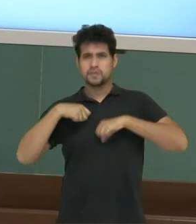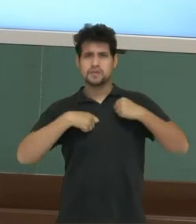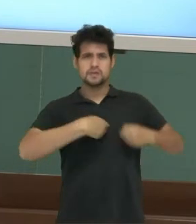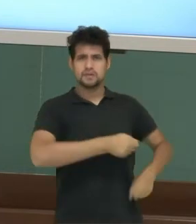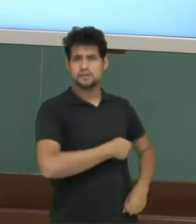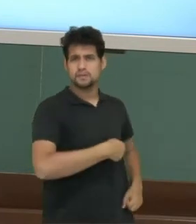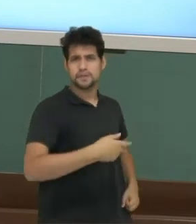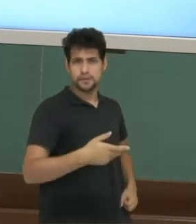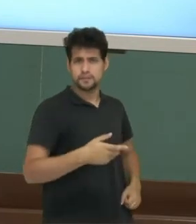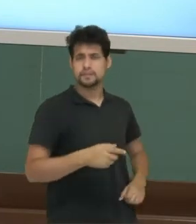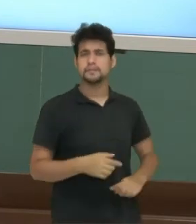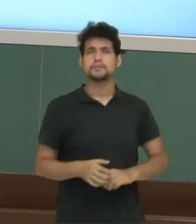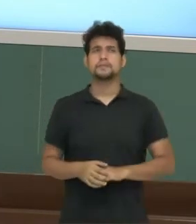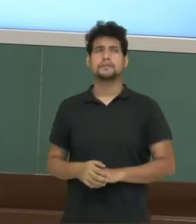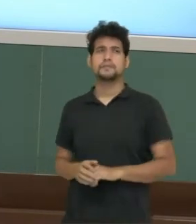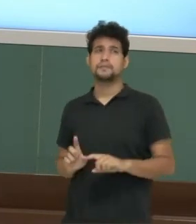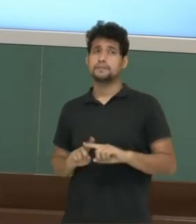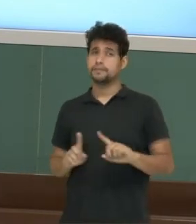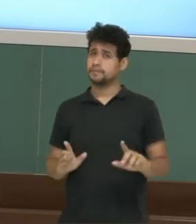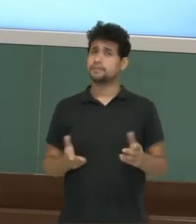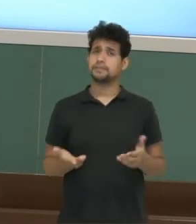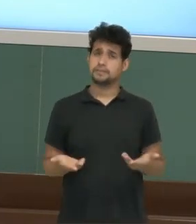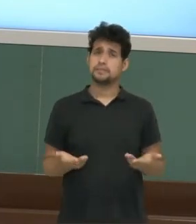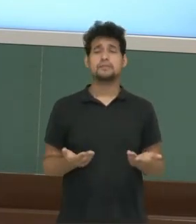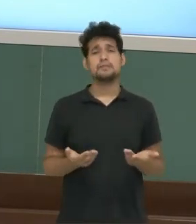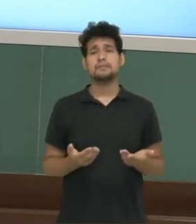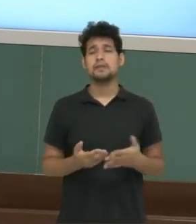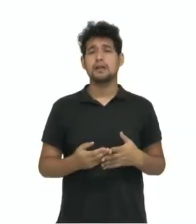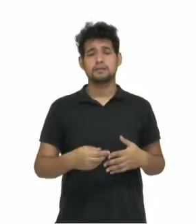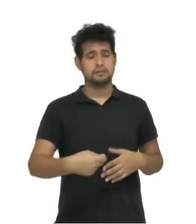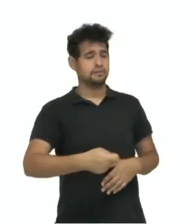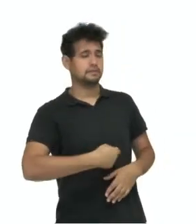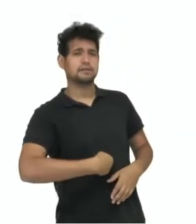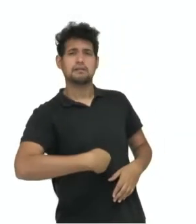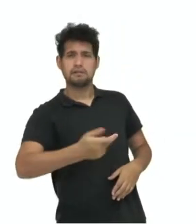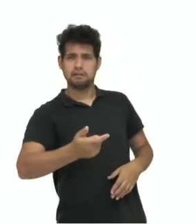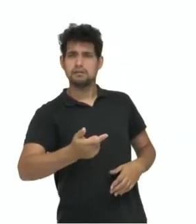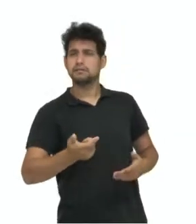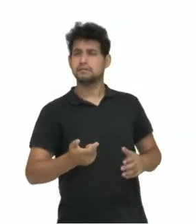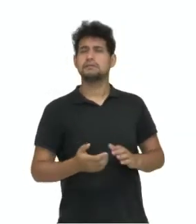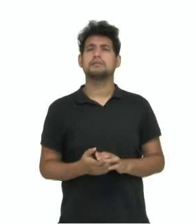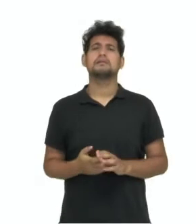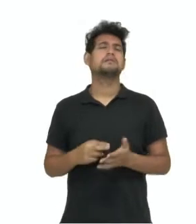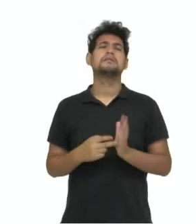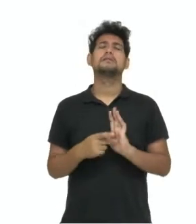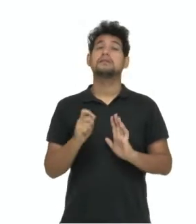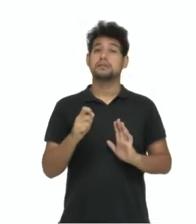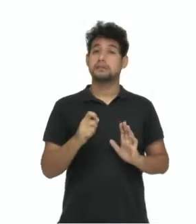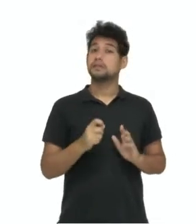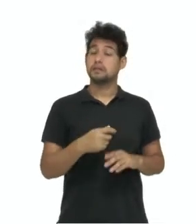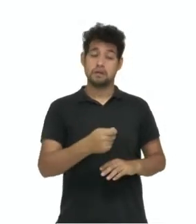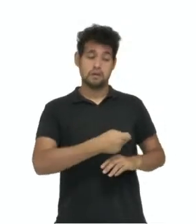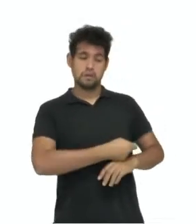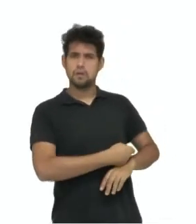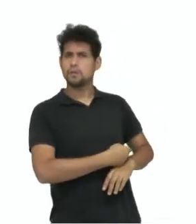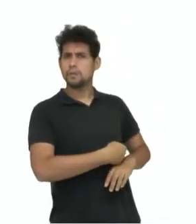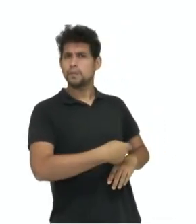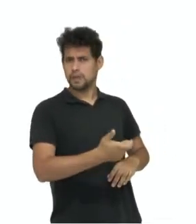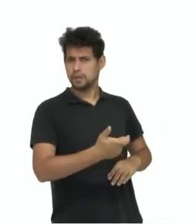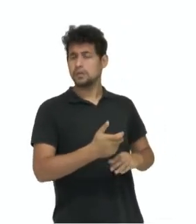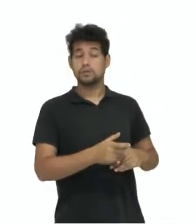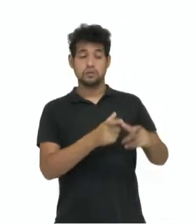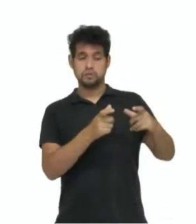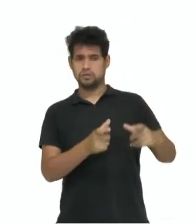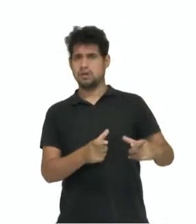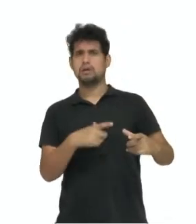do disco, Atualmente, o disco ele é arremessado a partir de um lugar